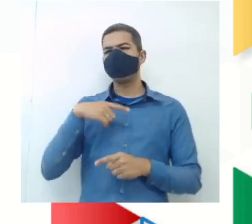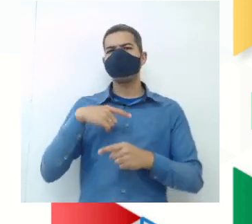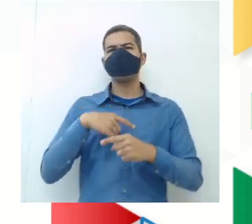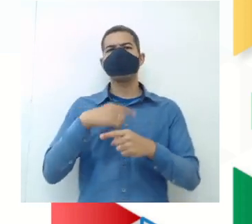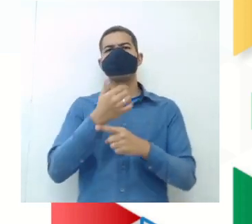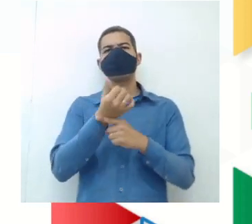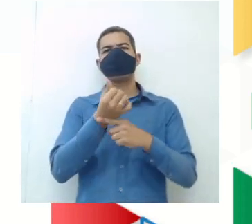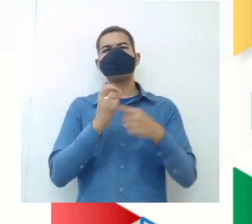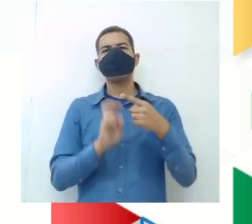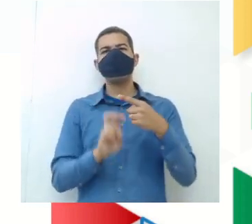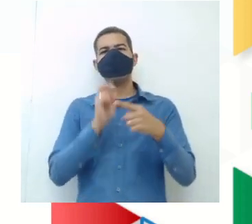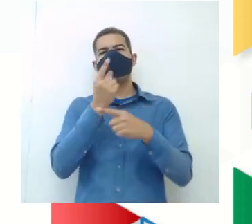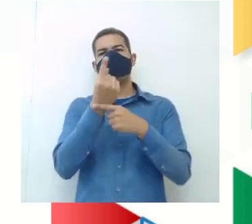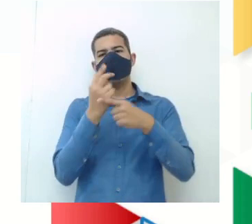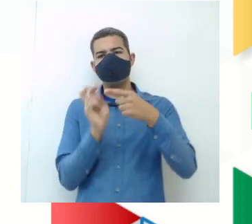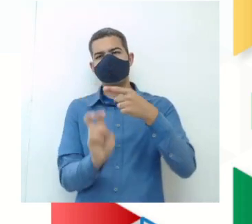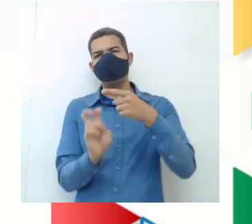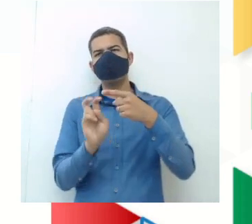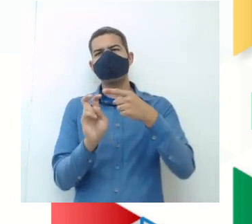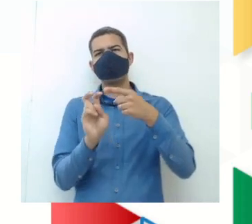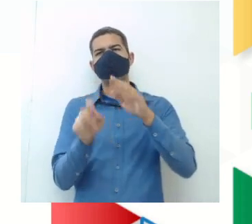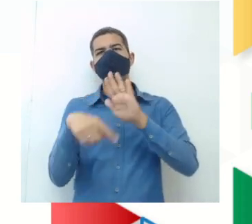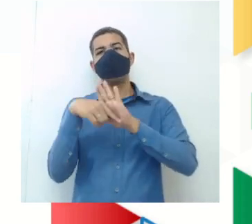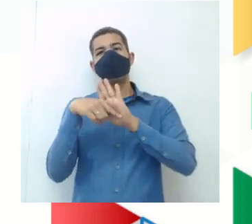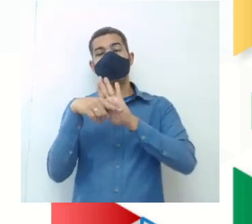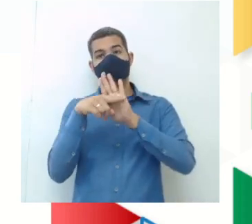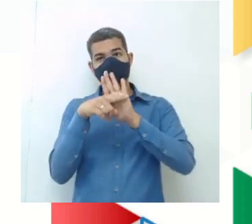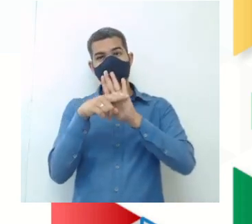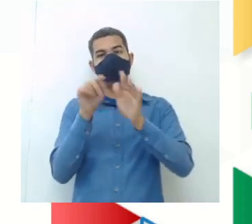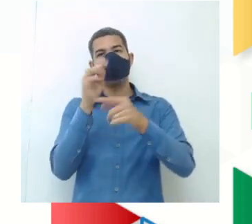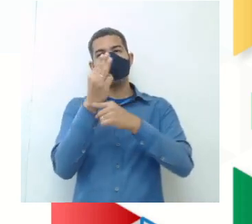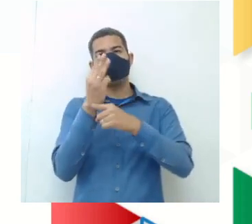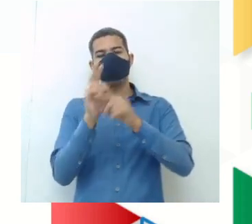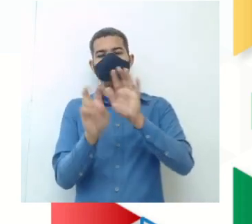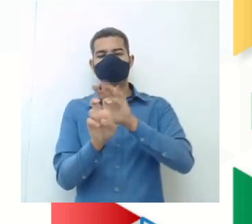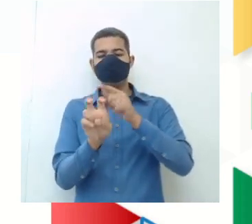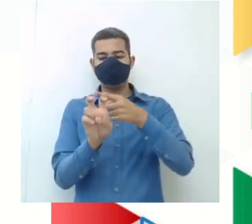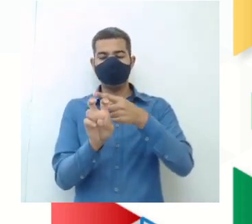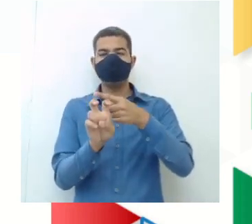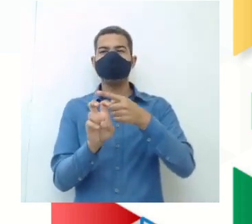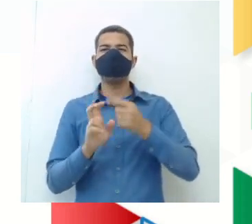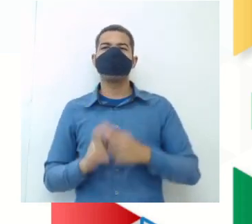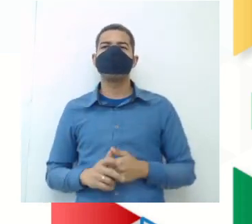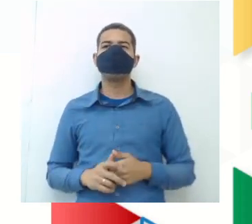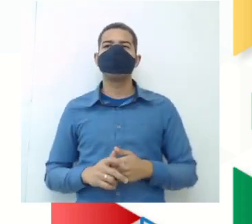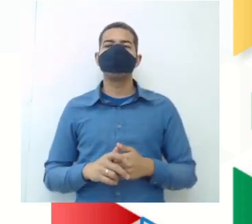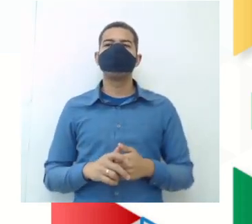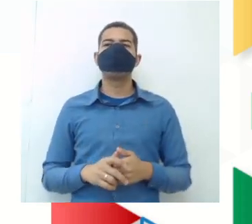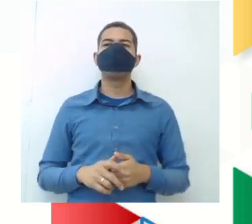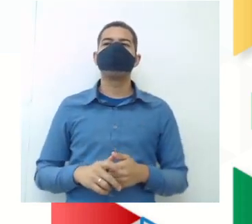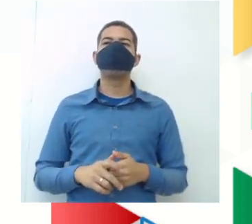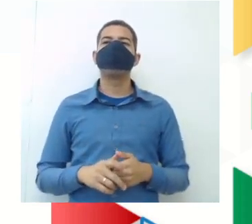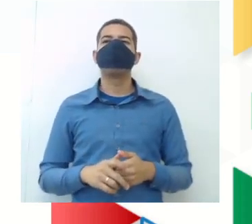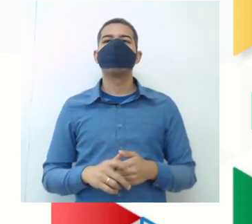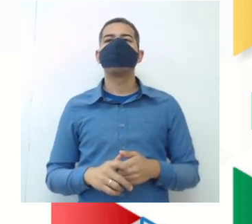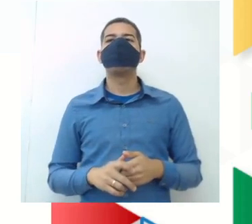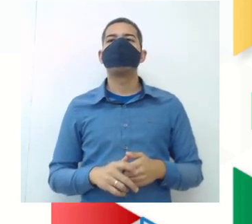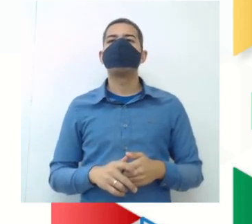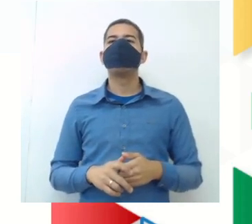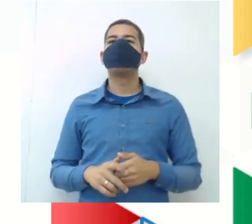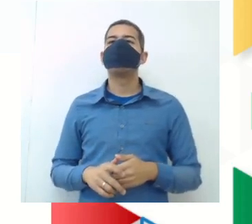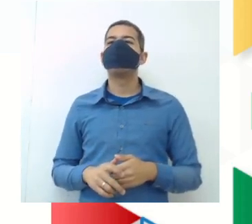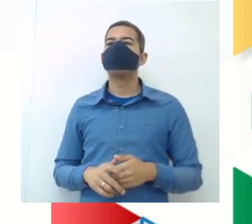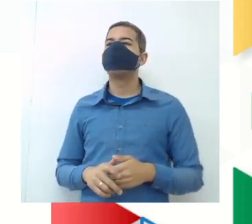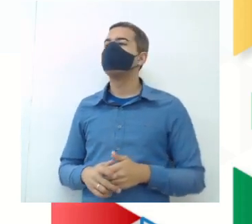5, 1 sobre 5, menos 3 sobre 5. Então, eu tenho 6 sobre 5 mais 1 sobre 5. Vou